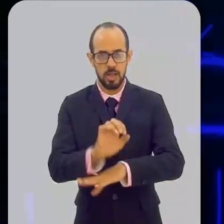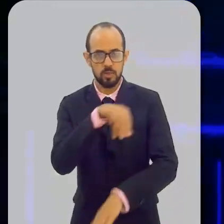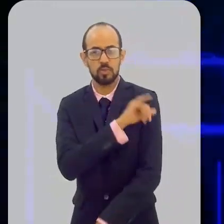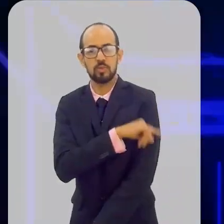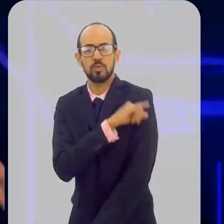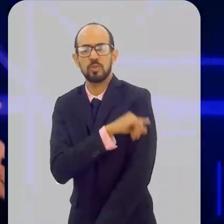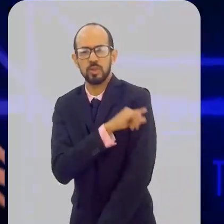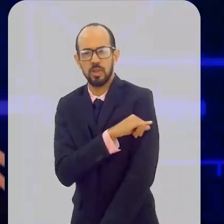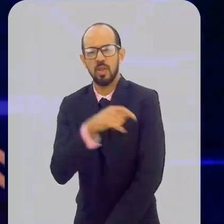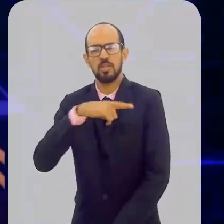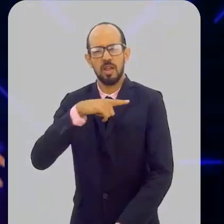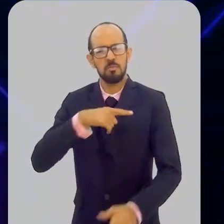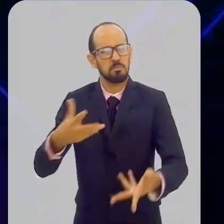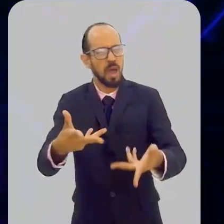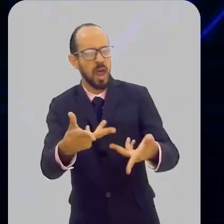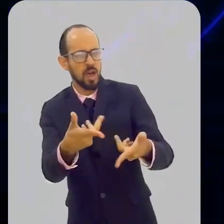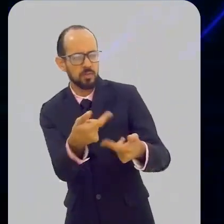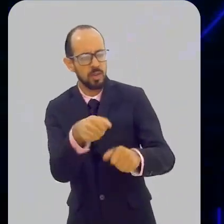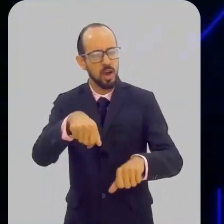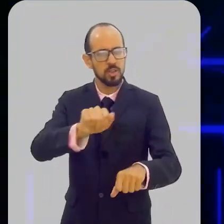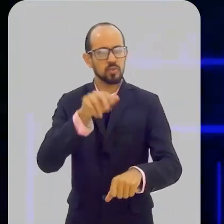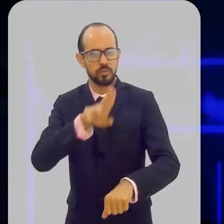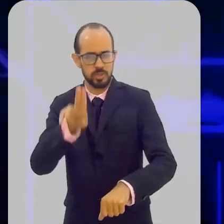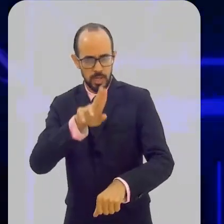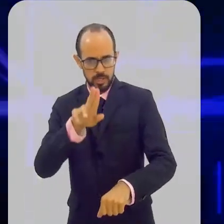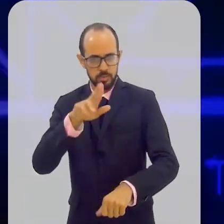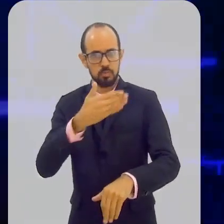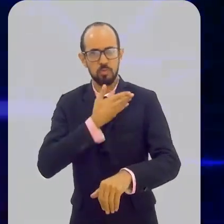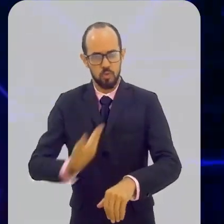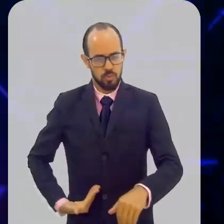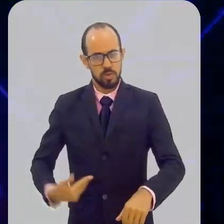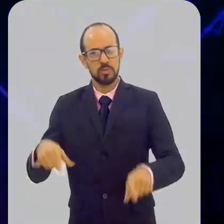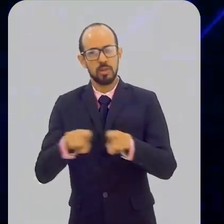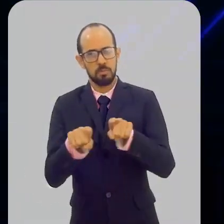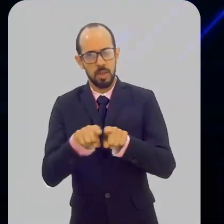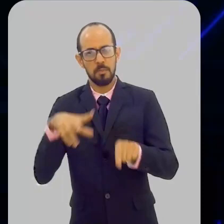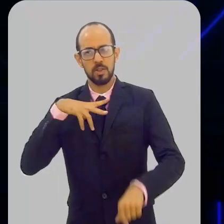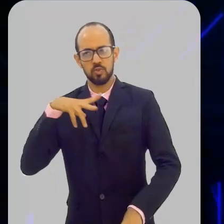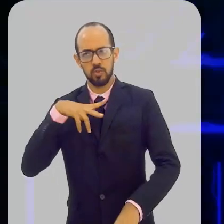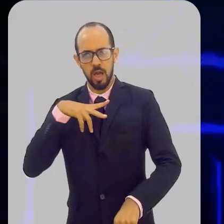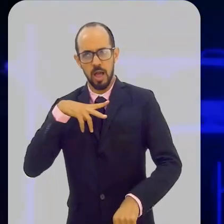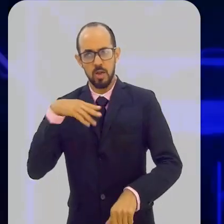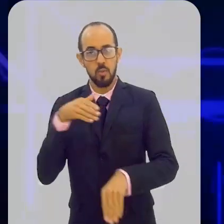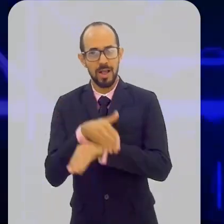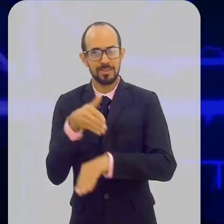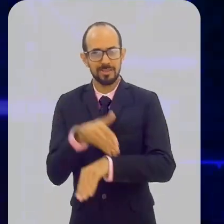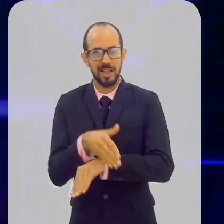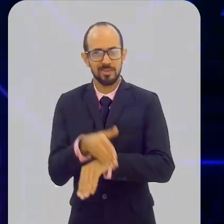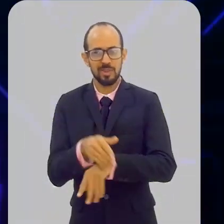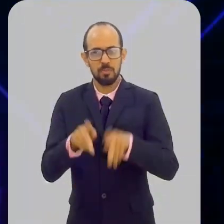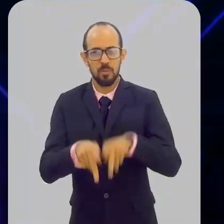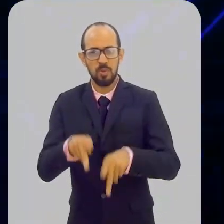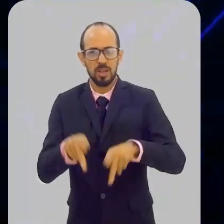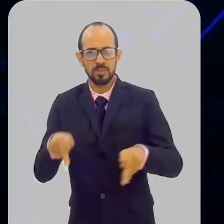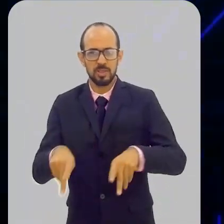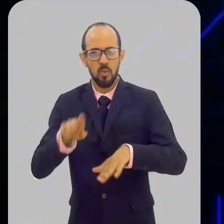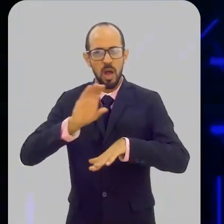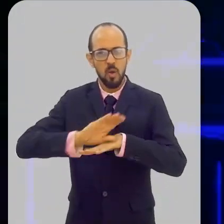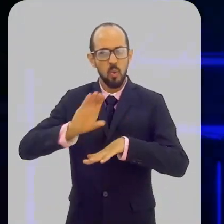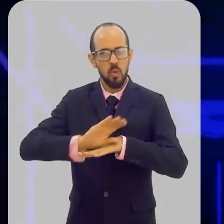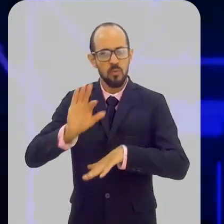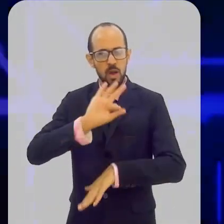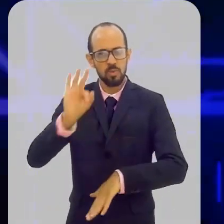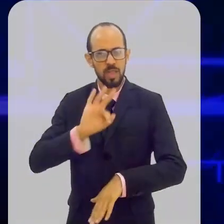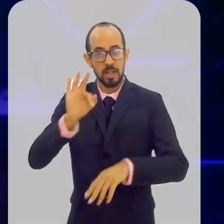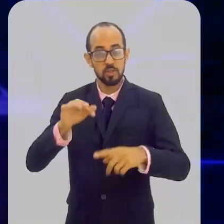O estado do Rio possui excelentes universidades públicas e privadas. Ainda assim, o acesso da população a cursos superiores é